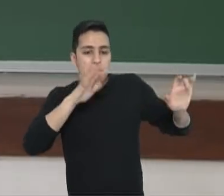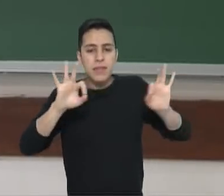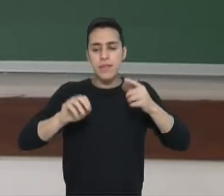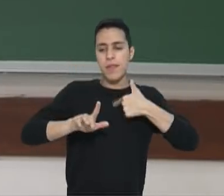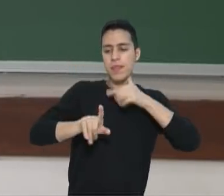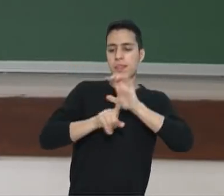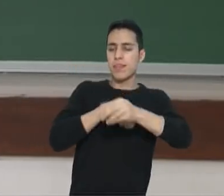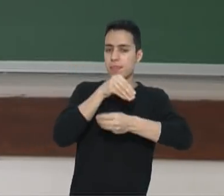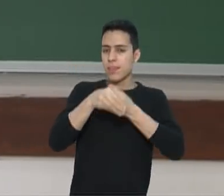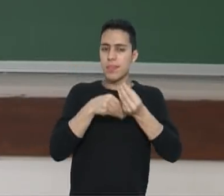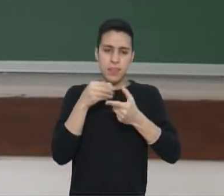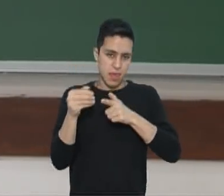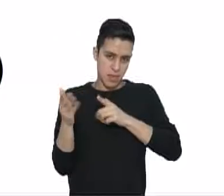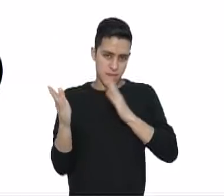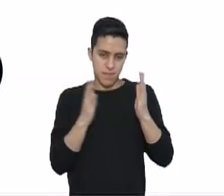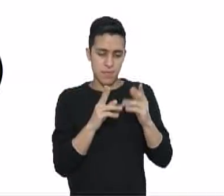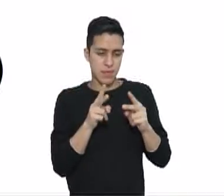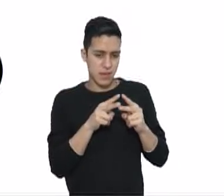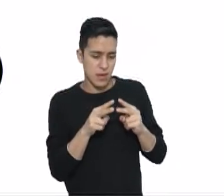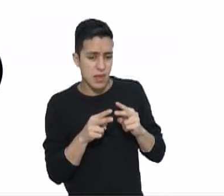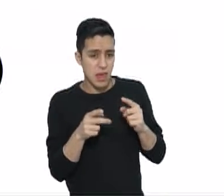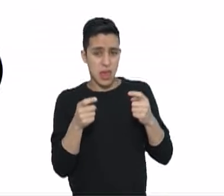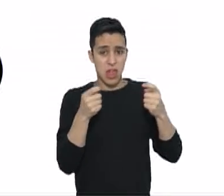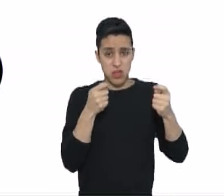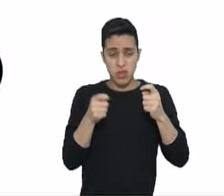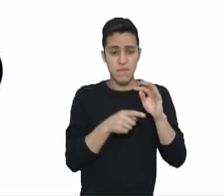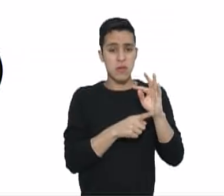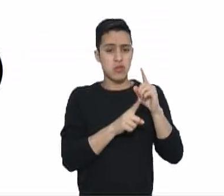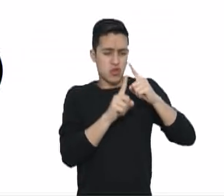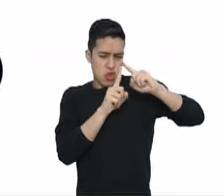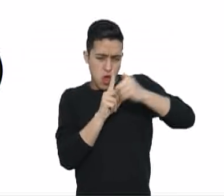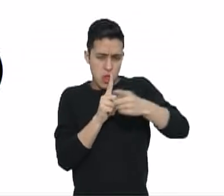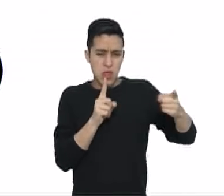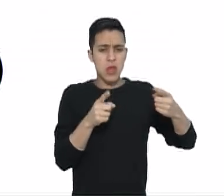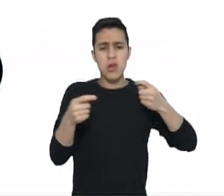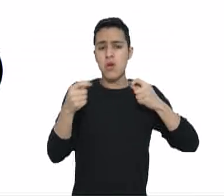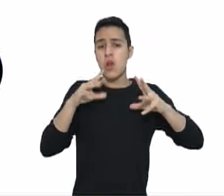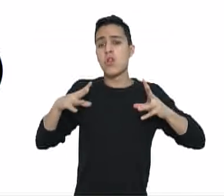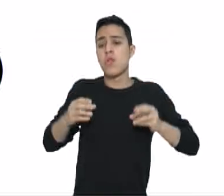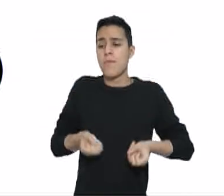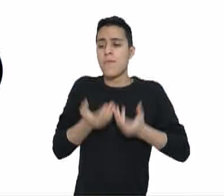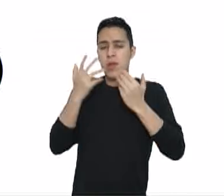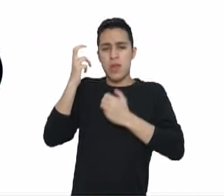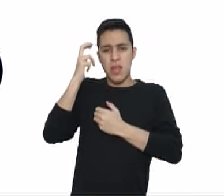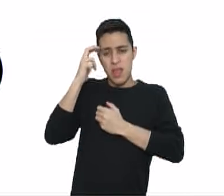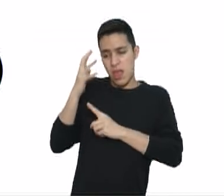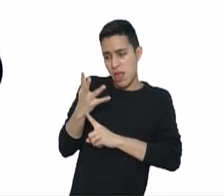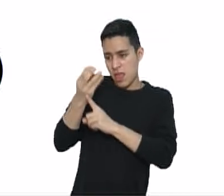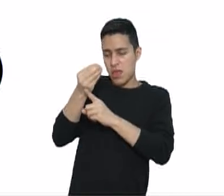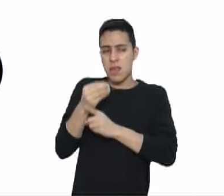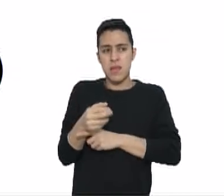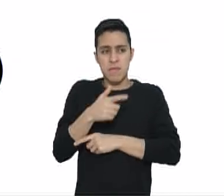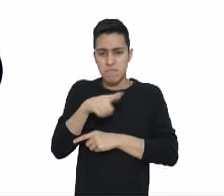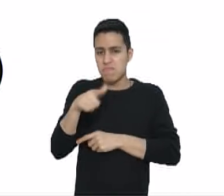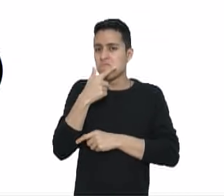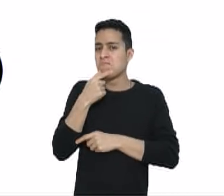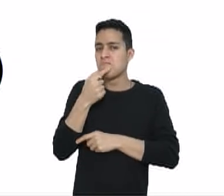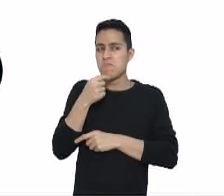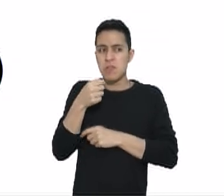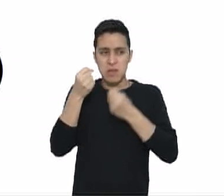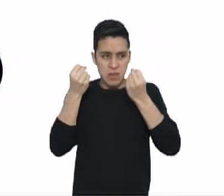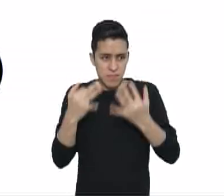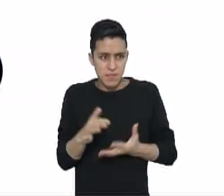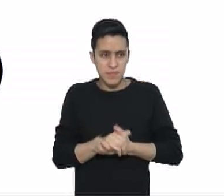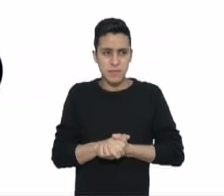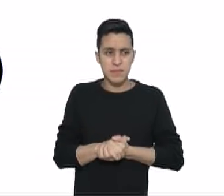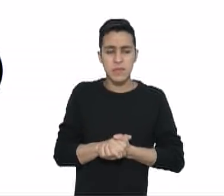momentos, nós analisamos isso. Regimes totalitários, em geral, controlam toda a produção artística. O historiador Mark Ferro disse o seguinte: o